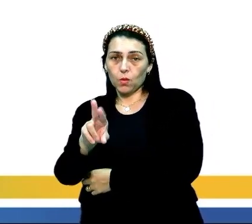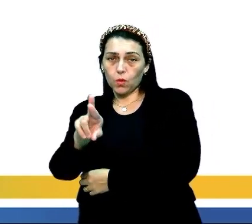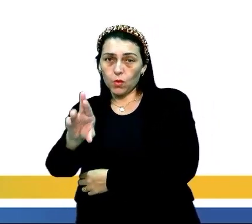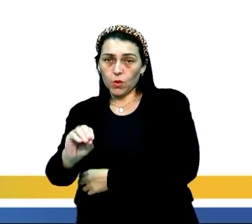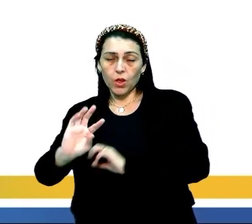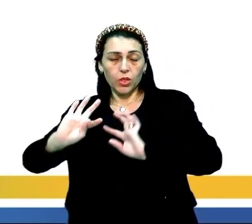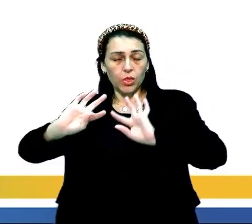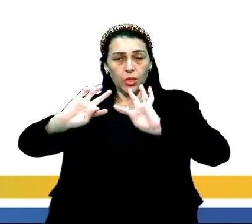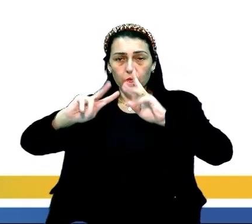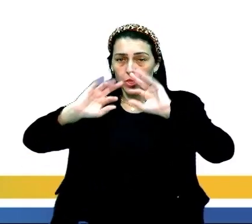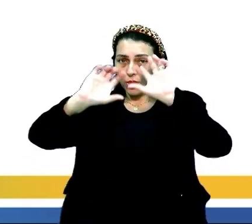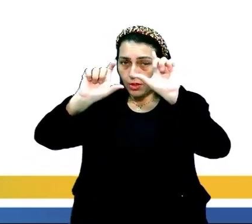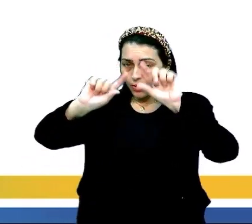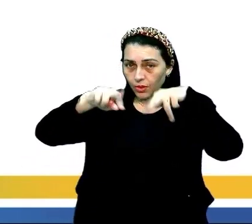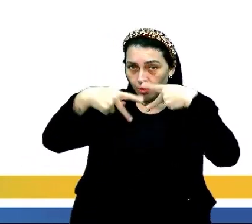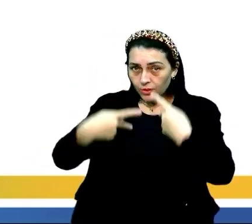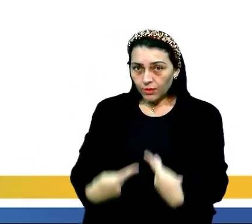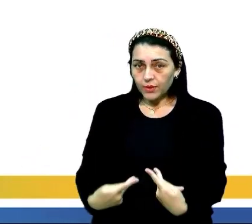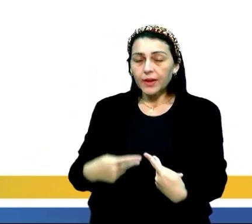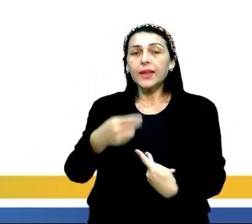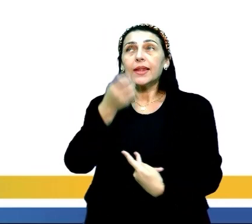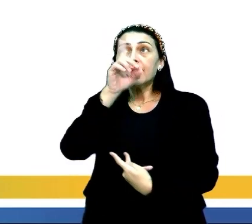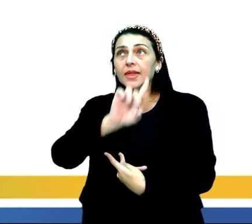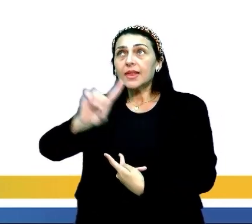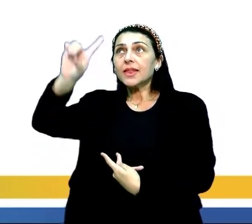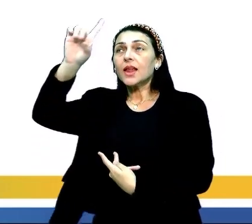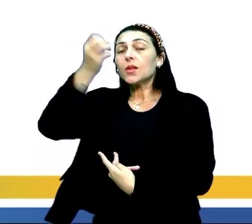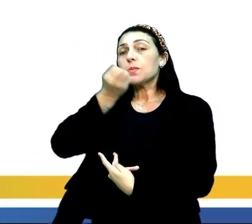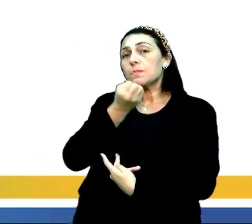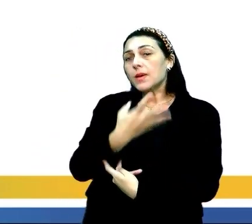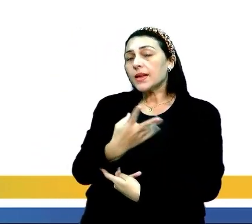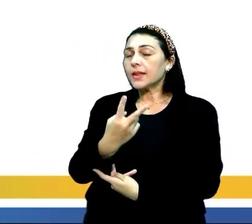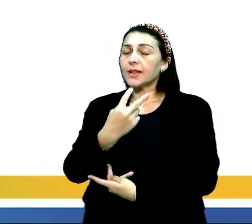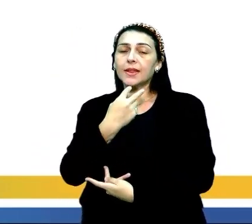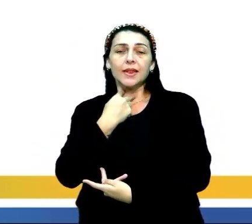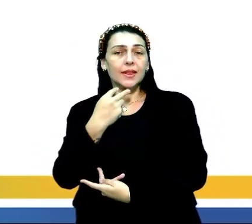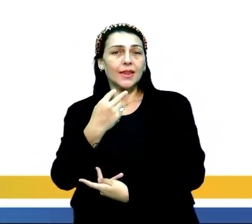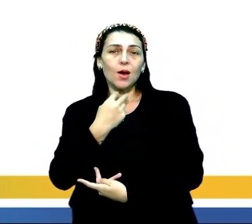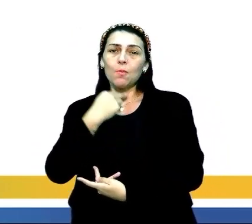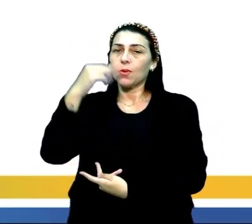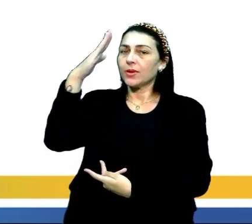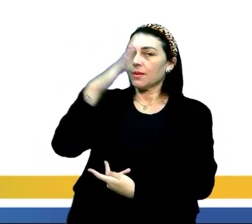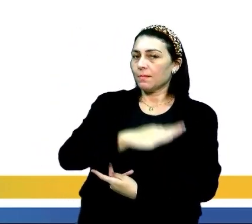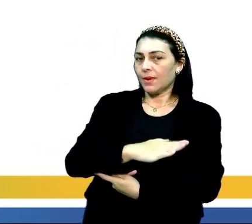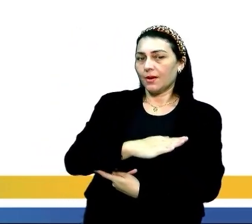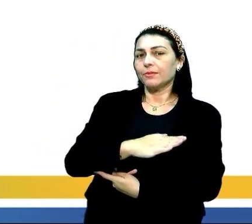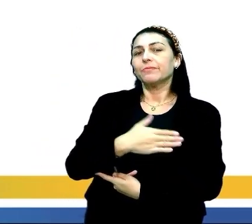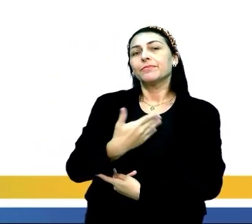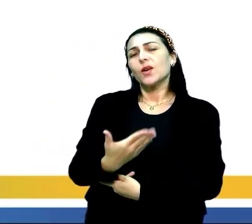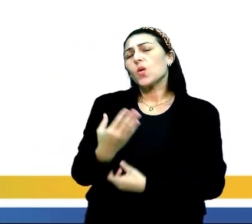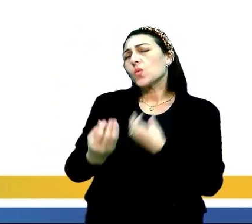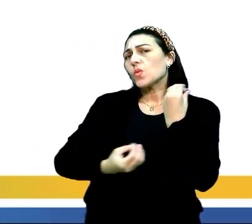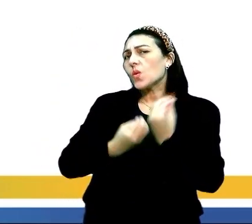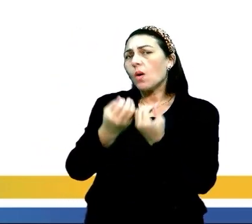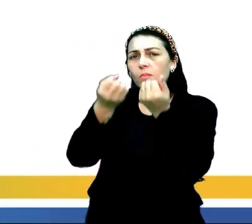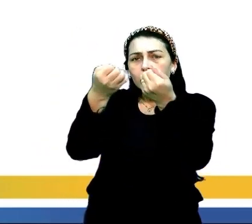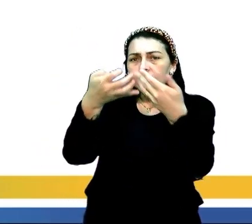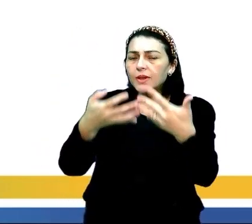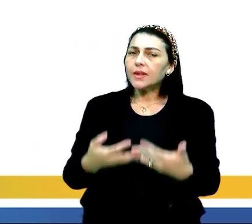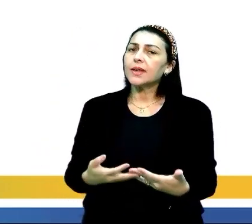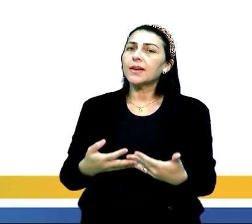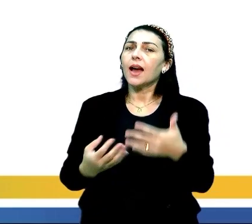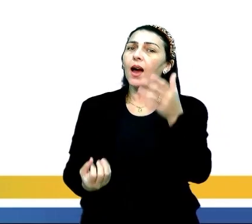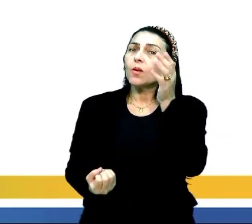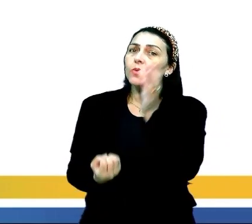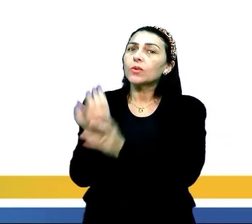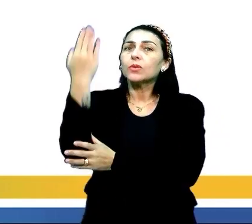humanidade. Sendo que Deus é a plenitude do bem, ele não pode ser autor do mal. Então, como explicar a